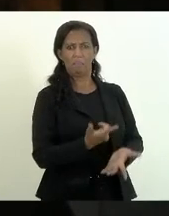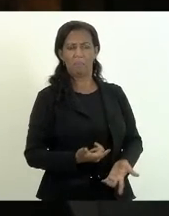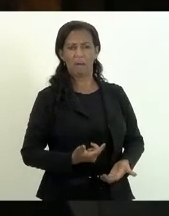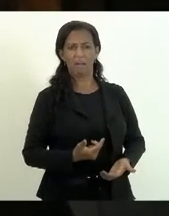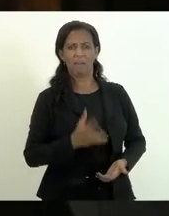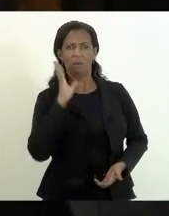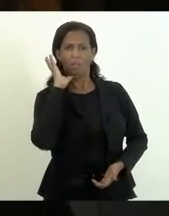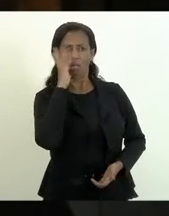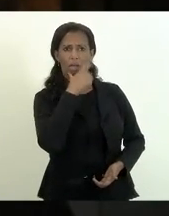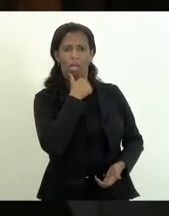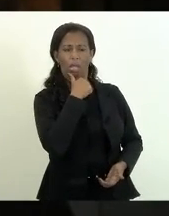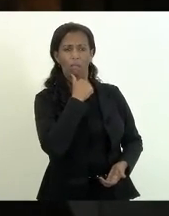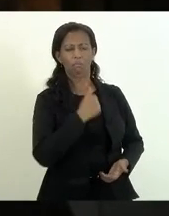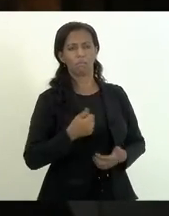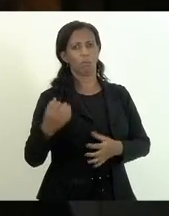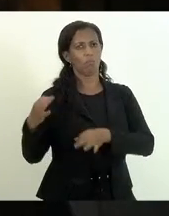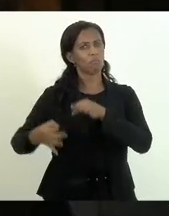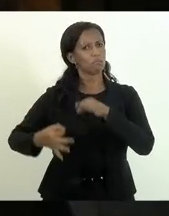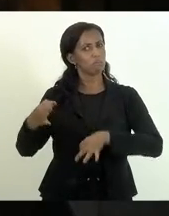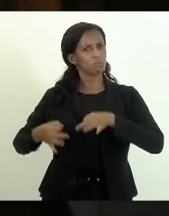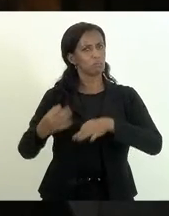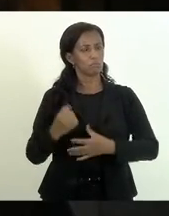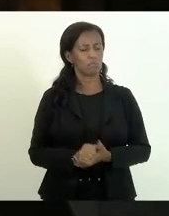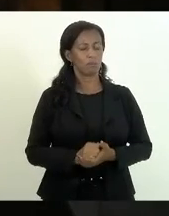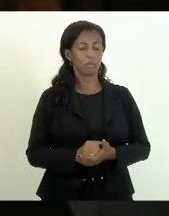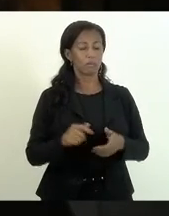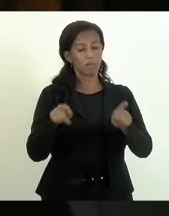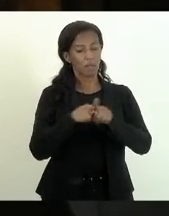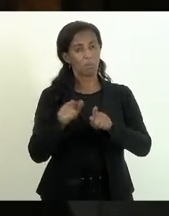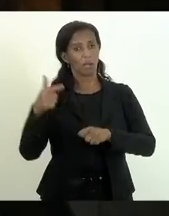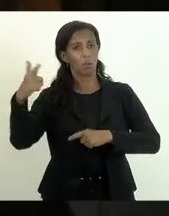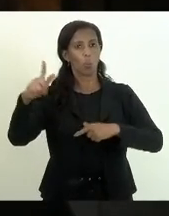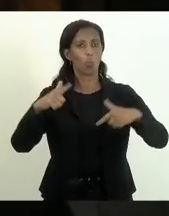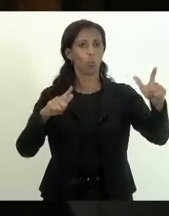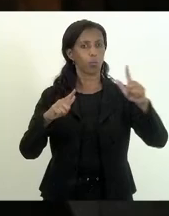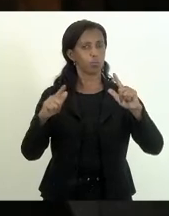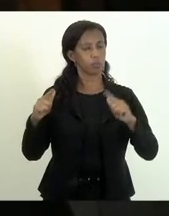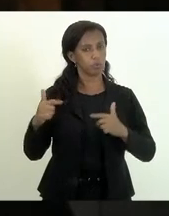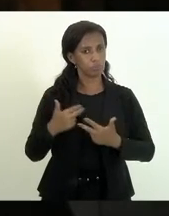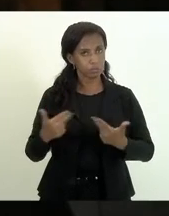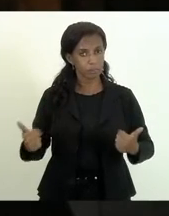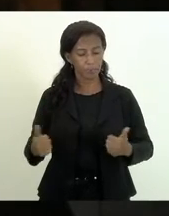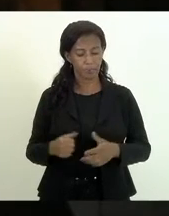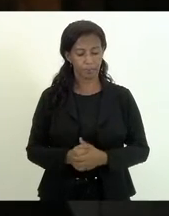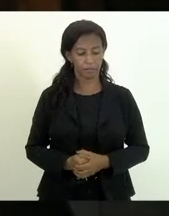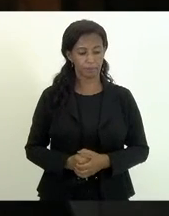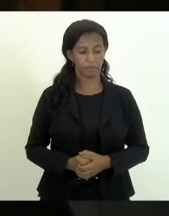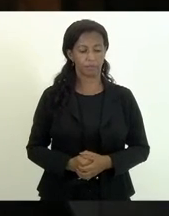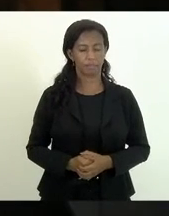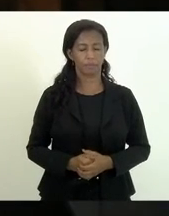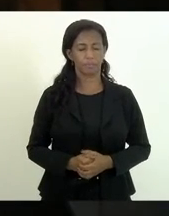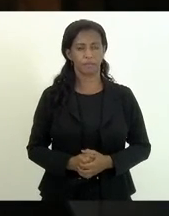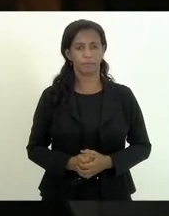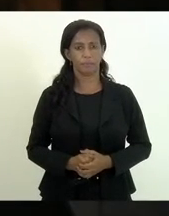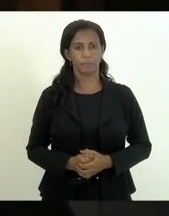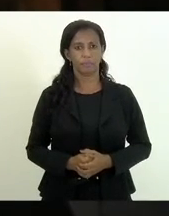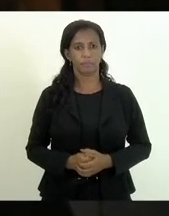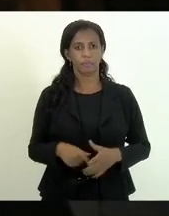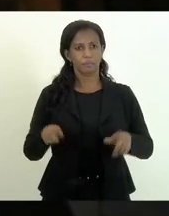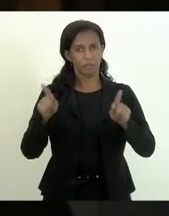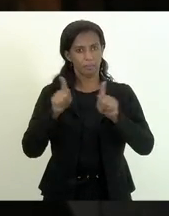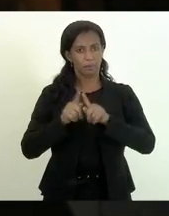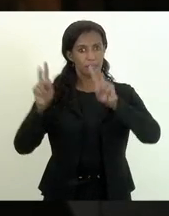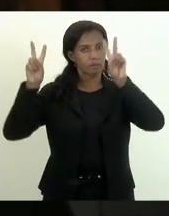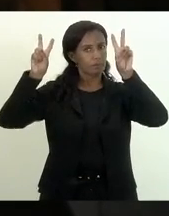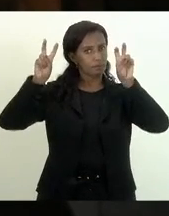fica postergando então entre tantas outras coisas a gente o trator